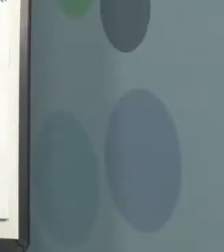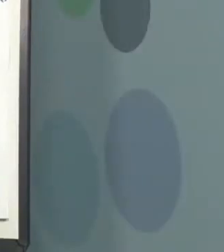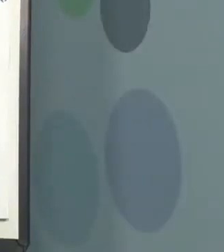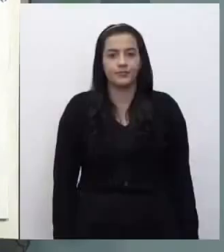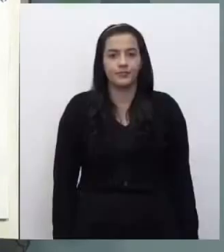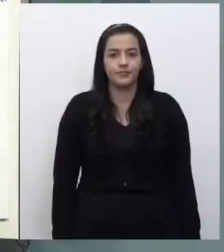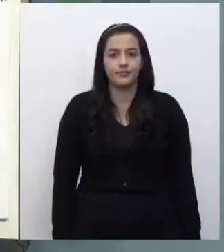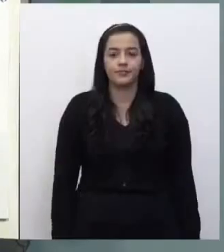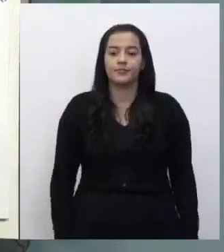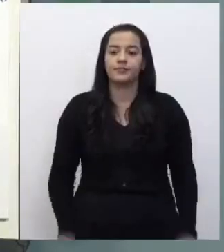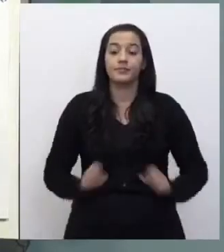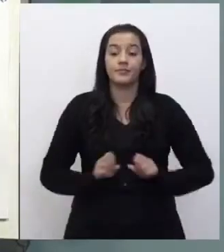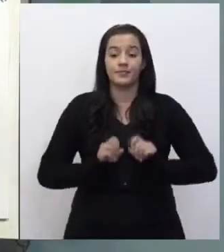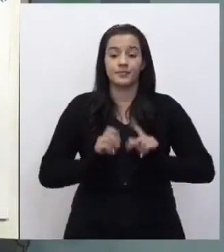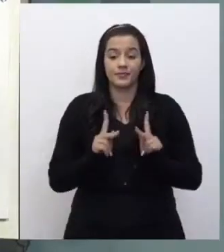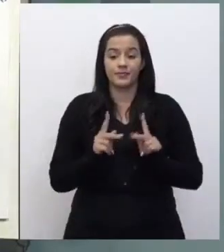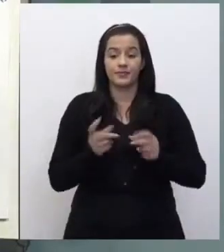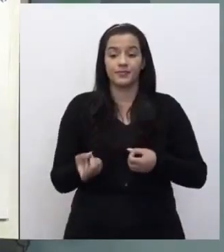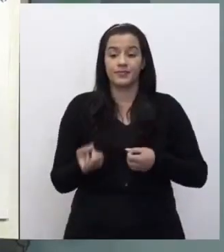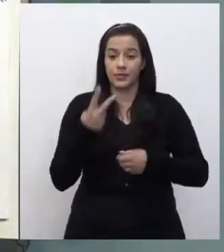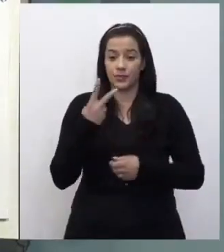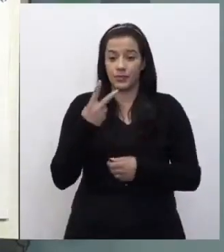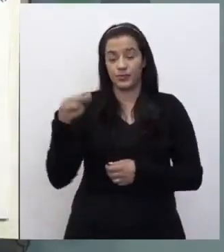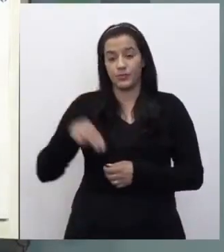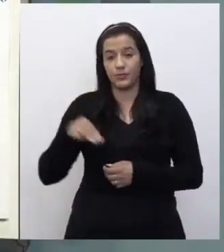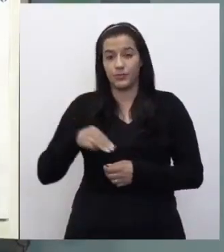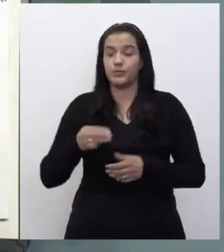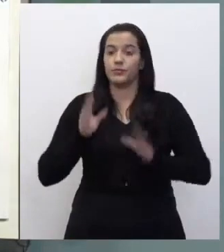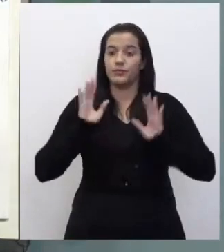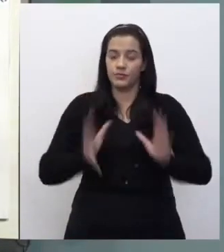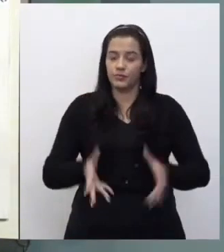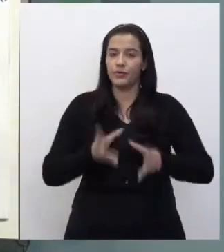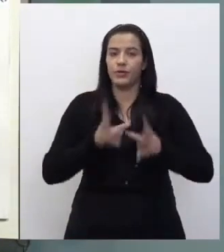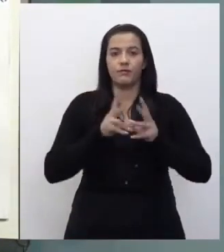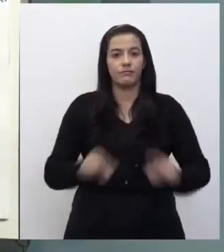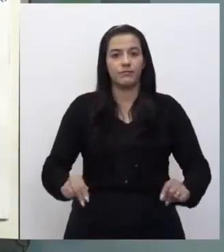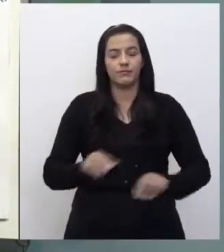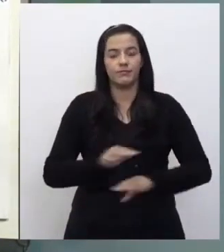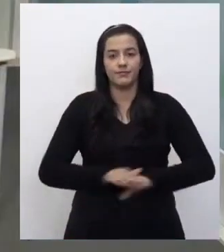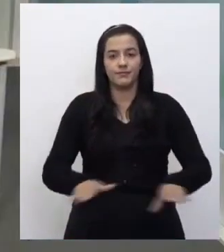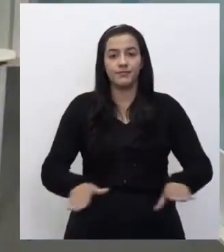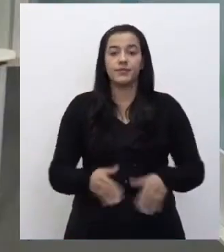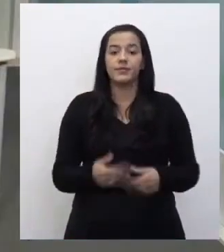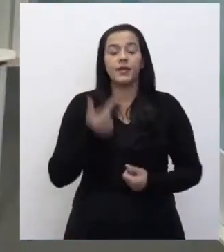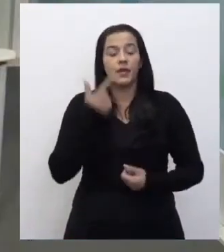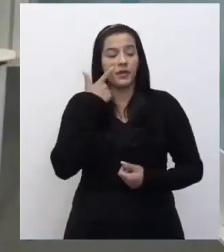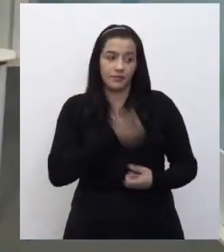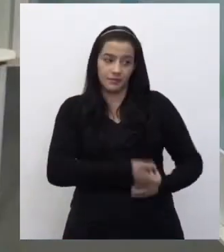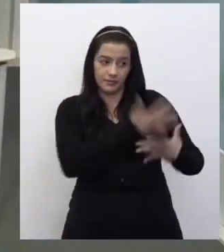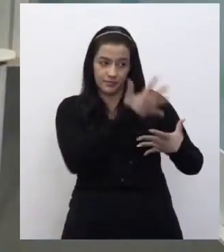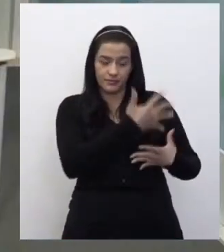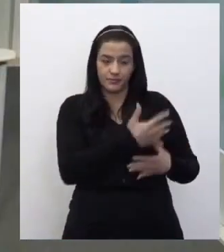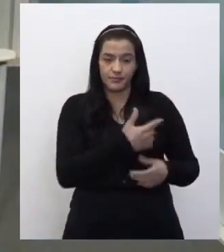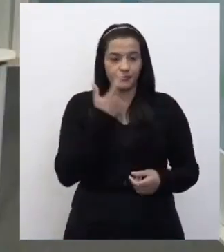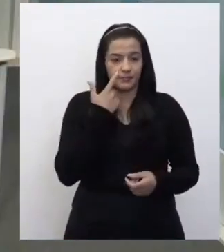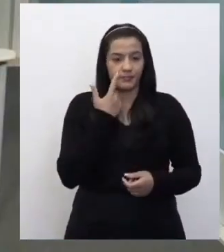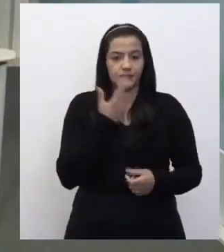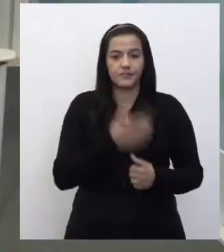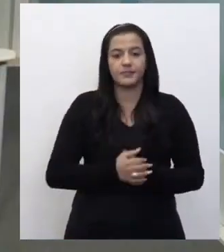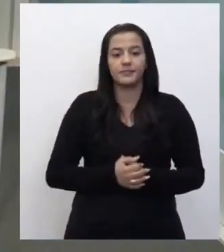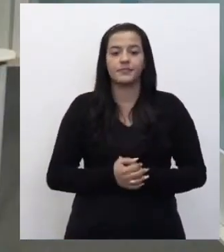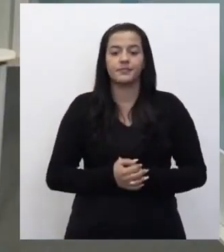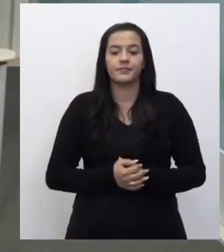Ok, we are back, 2 minutes are gone. Os 2 minutos já se passaram, Ed. Temos algumas respostas aí? A lot of answers, many alike